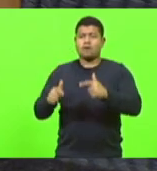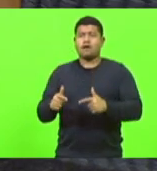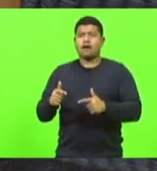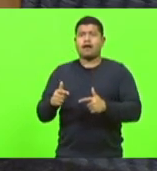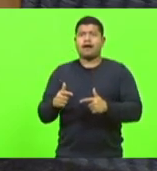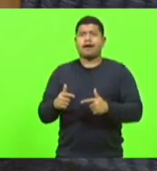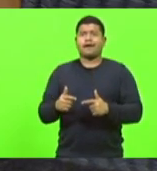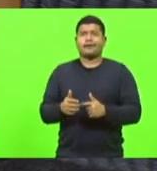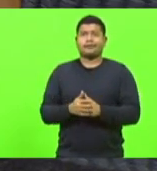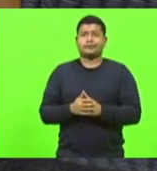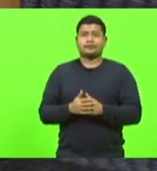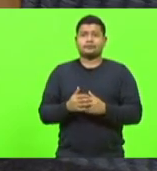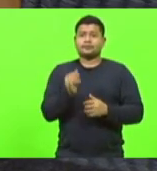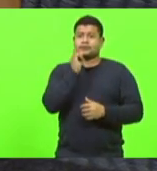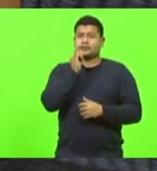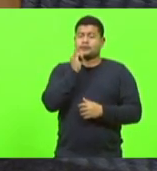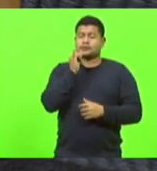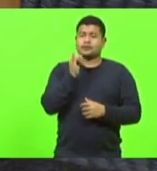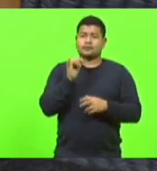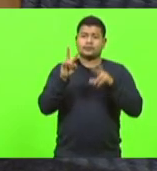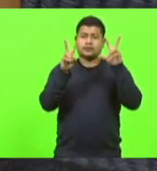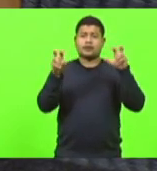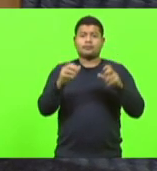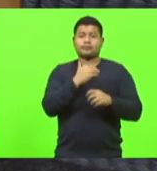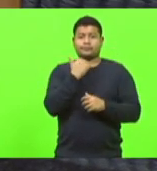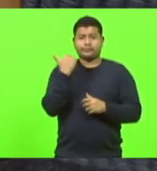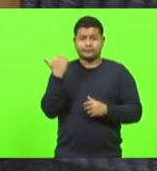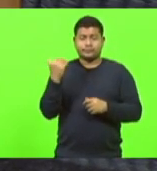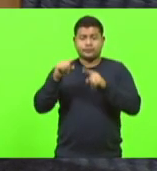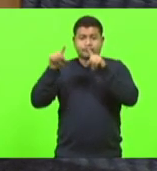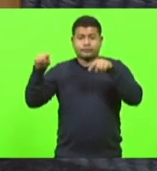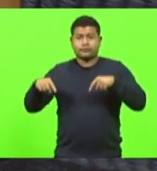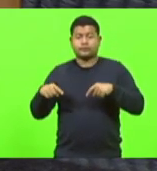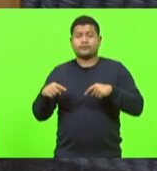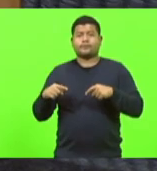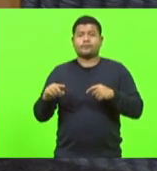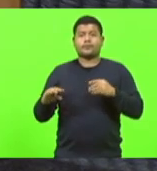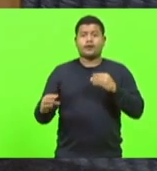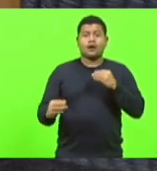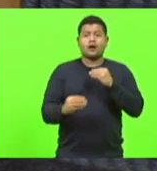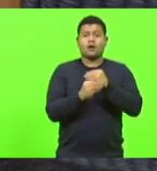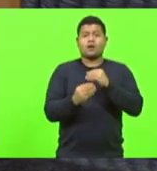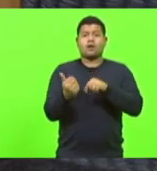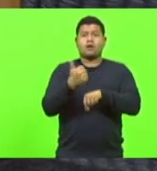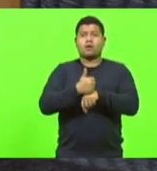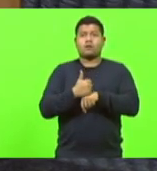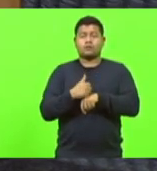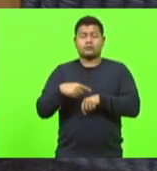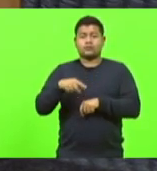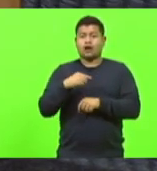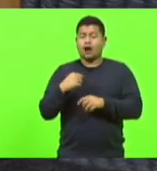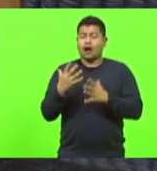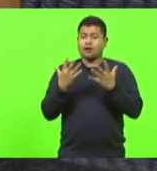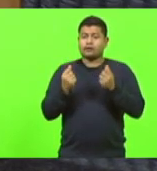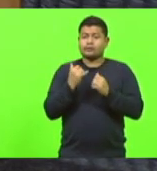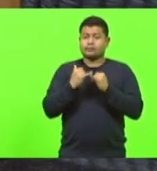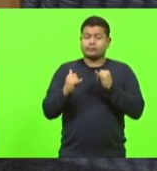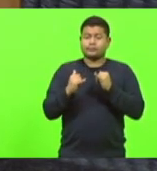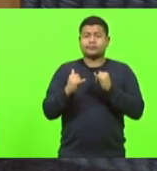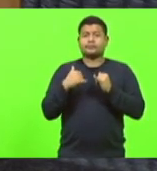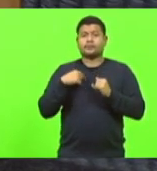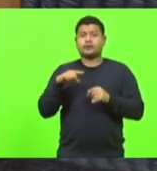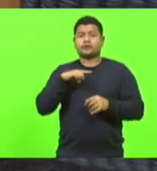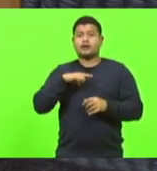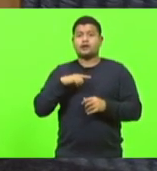a quem questão por morte no substitutivo ele acatou parte mas nós temos uma Emenda depois em